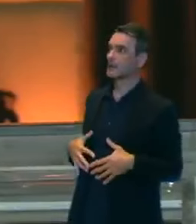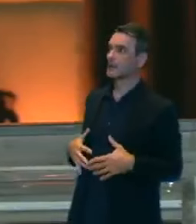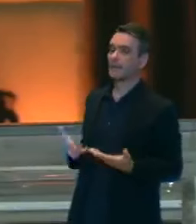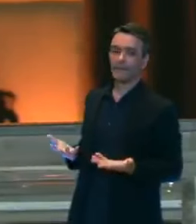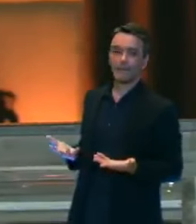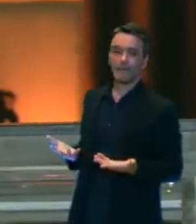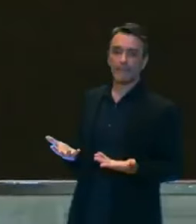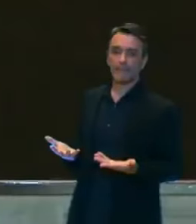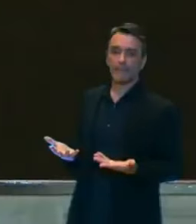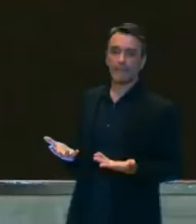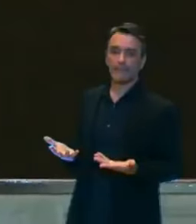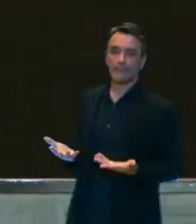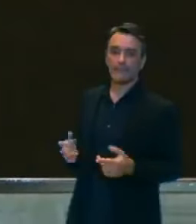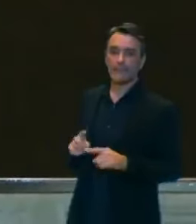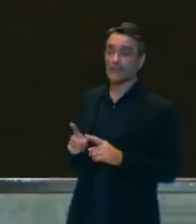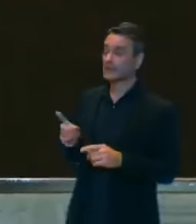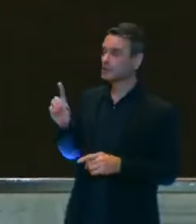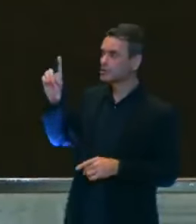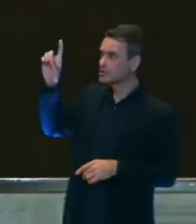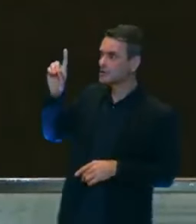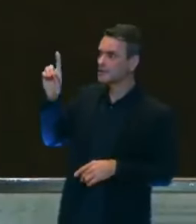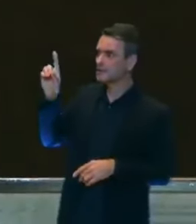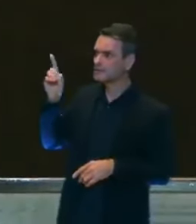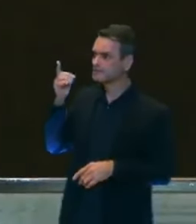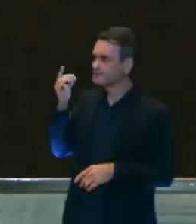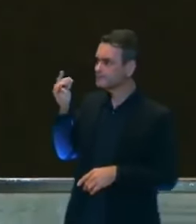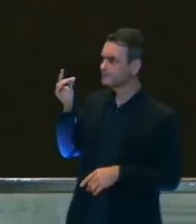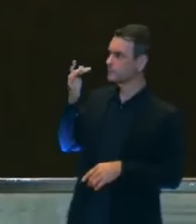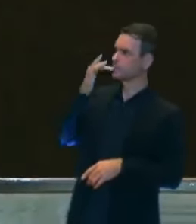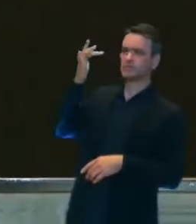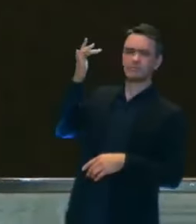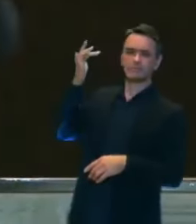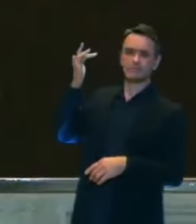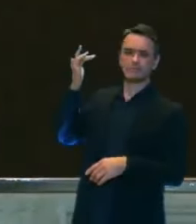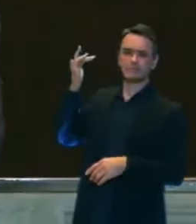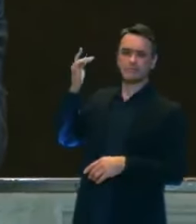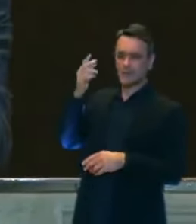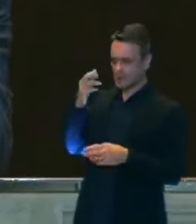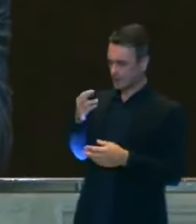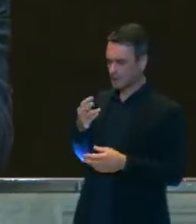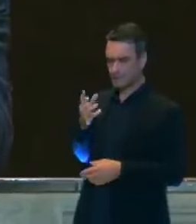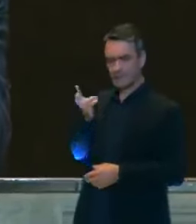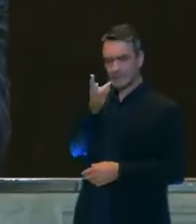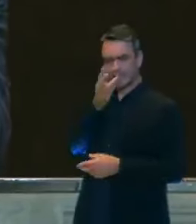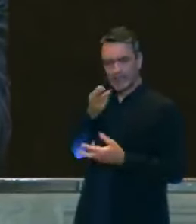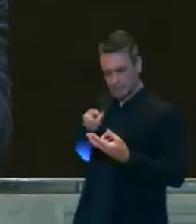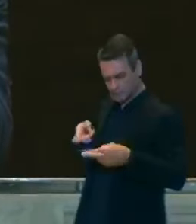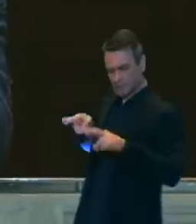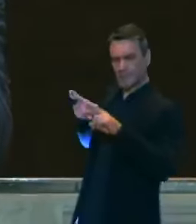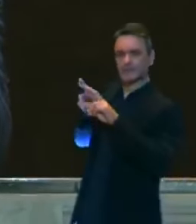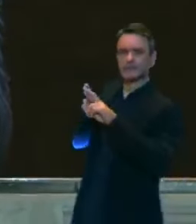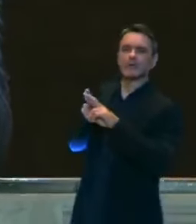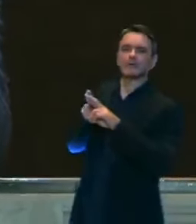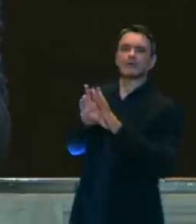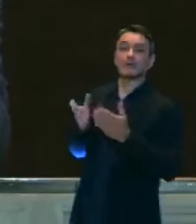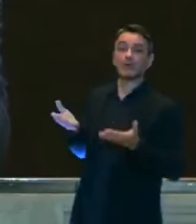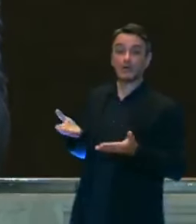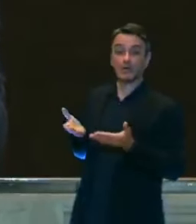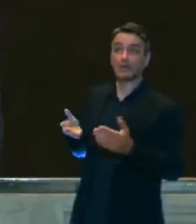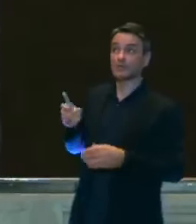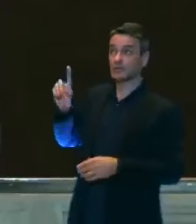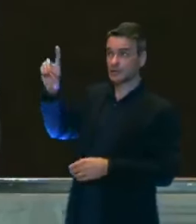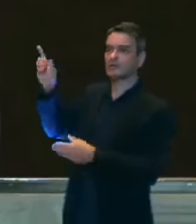o Senhor tira um tição e coloca na sua boca, e ele é restaurado. Eu creio que hoje Deus vai